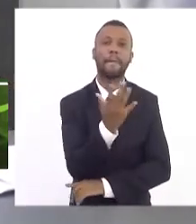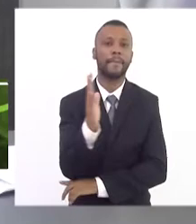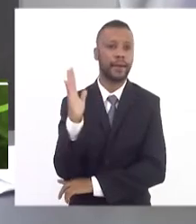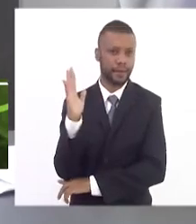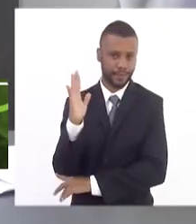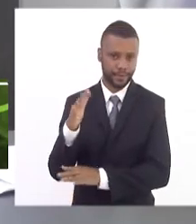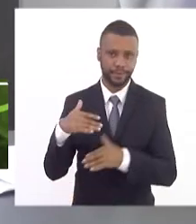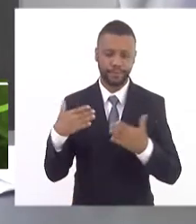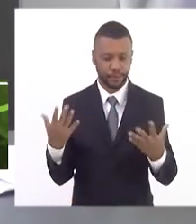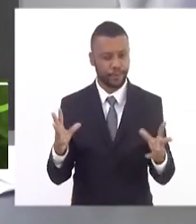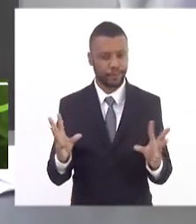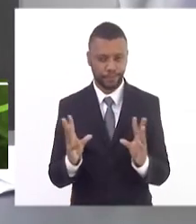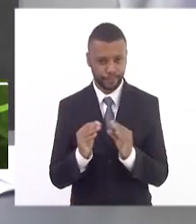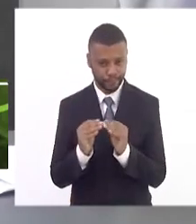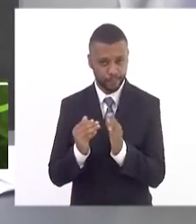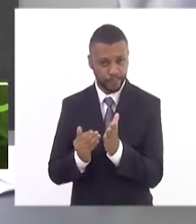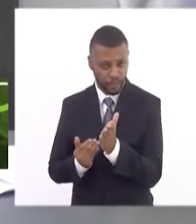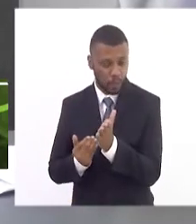Preliminarmente,